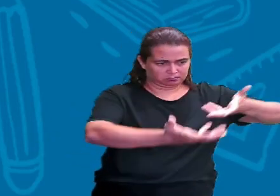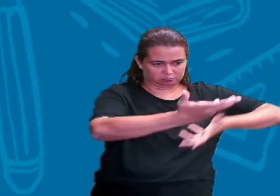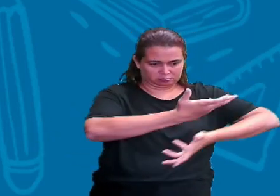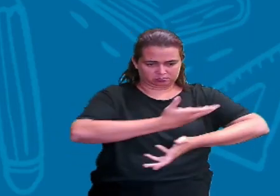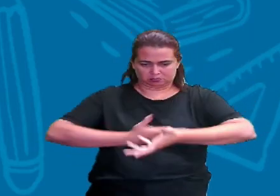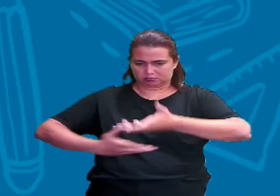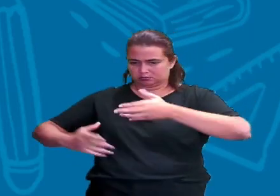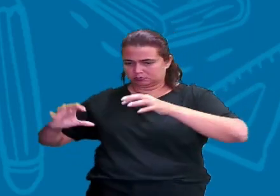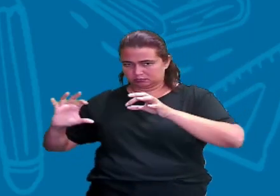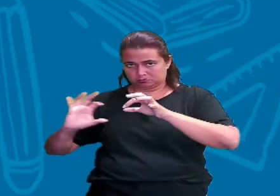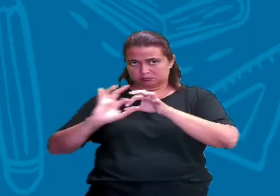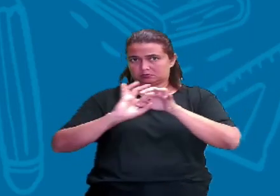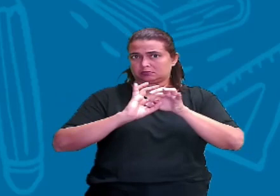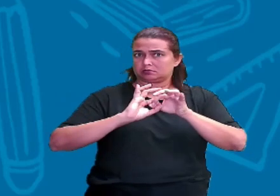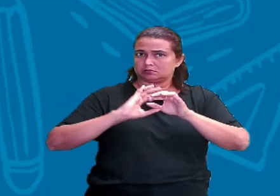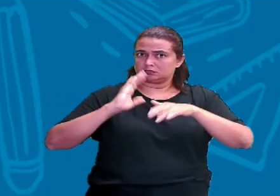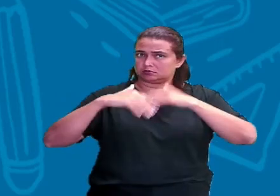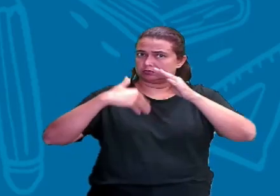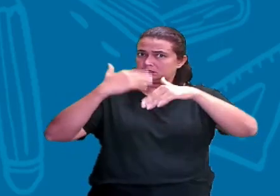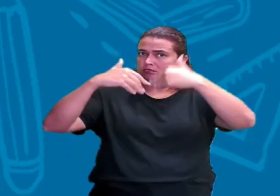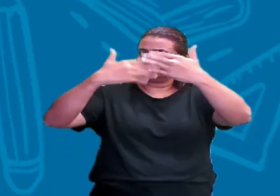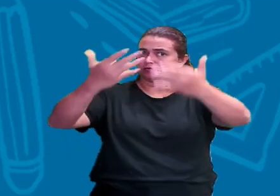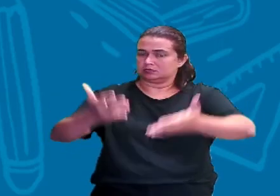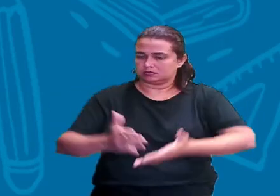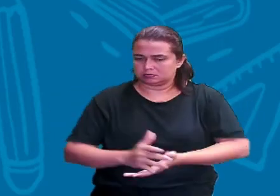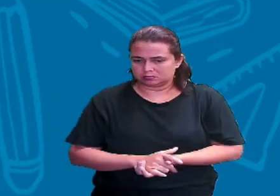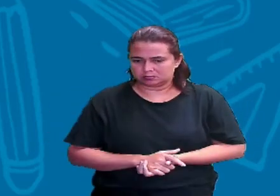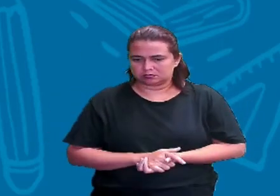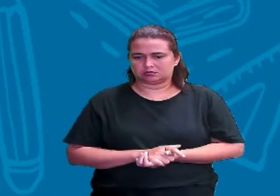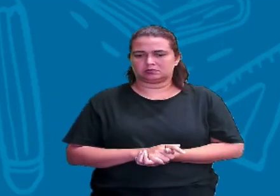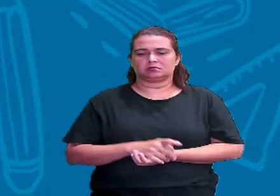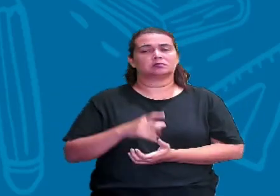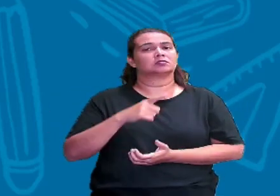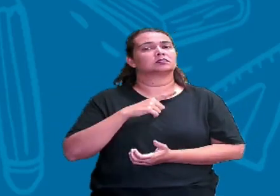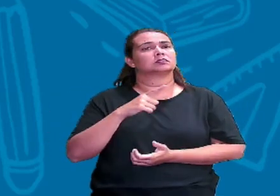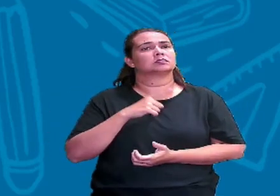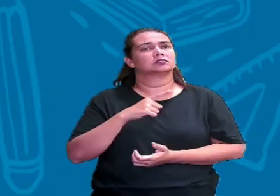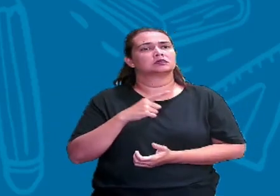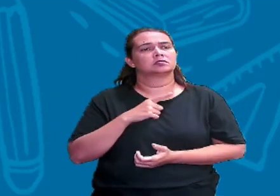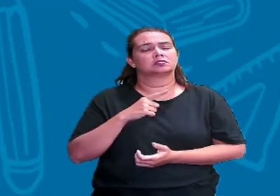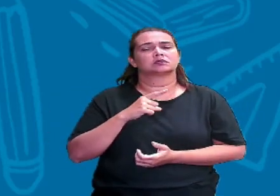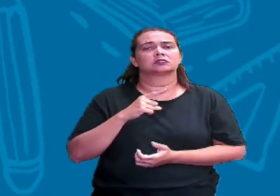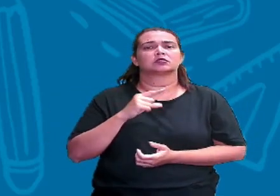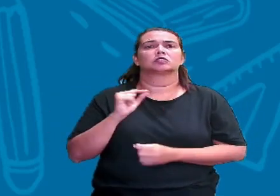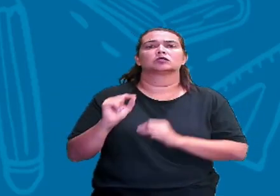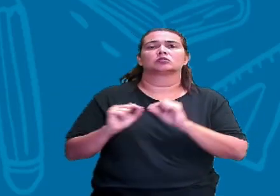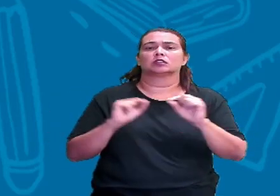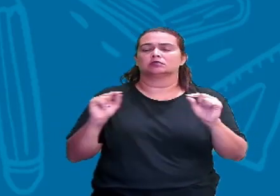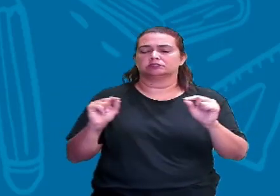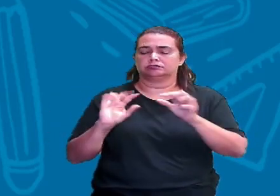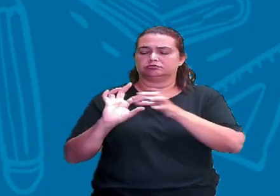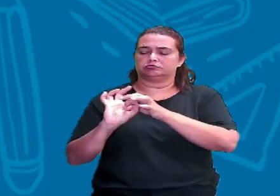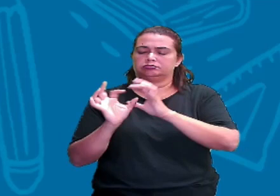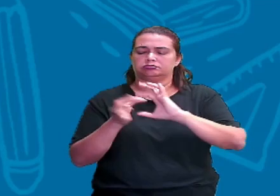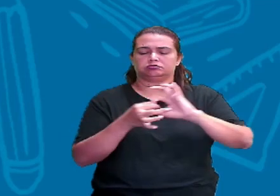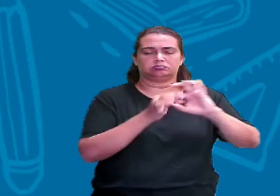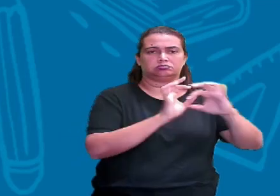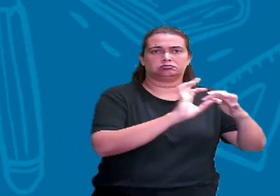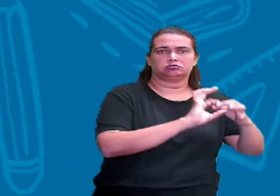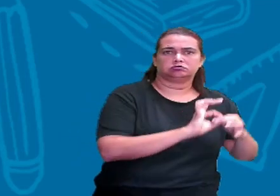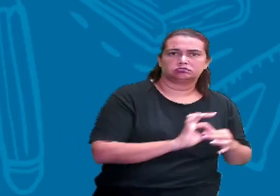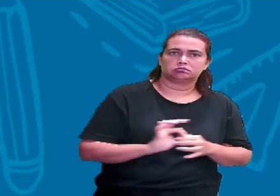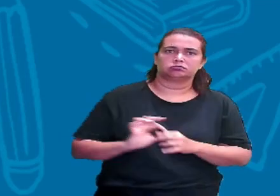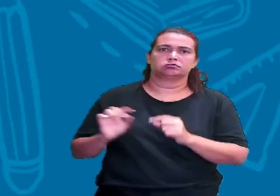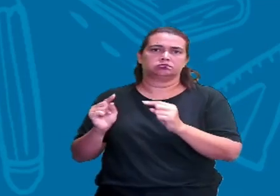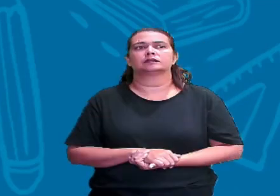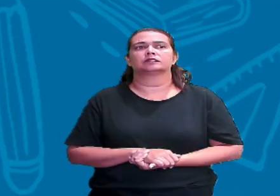processo, certo? E aqui estão algumas. Não diria assim as mais importantes, mas aquelas que participam em um número maior, aparecem